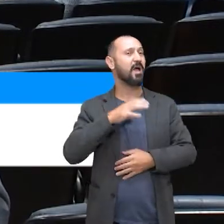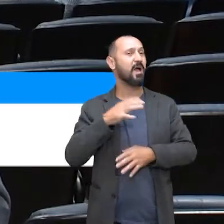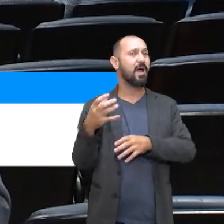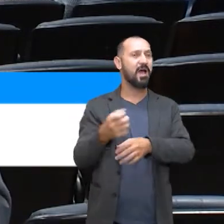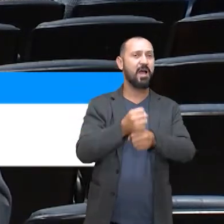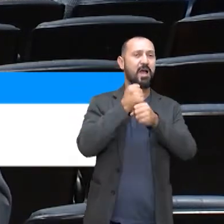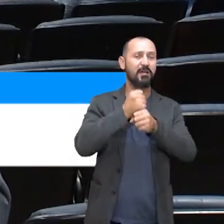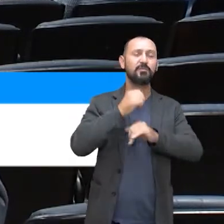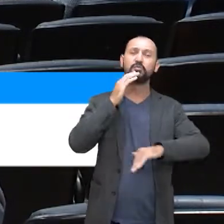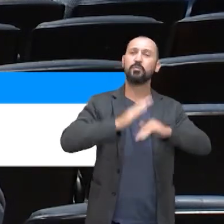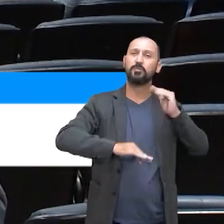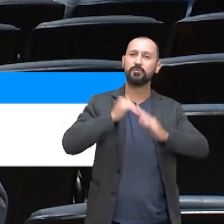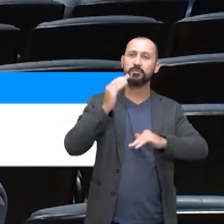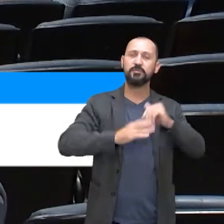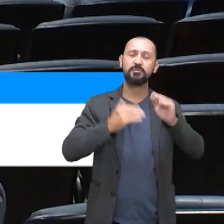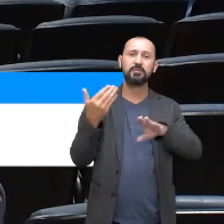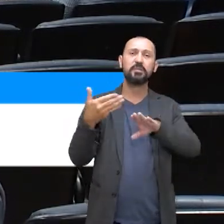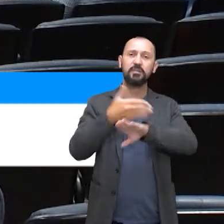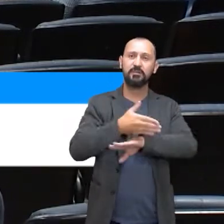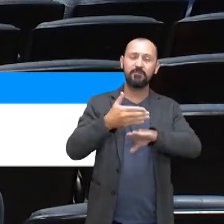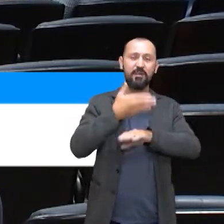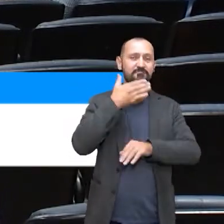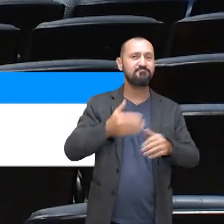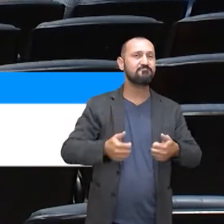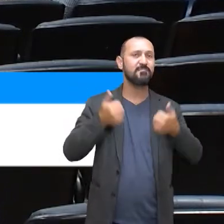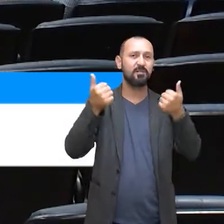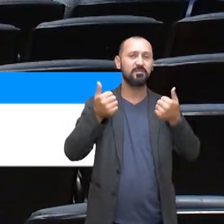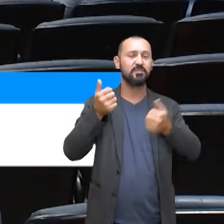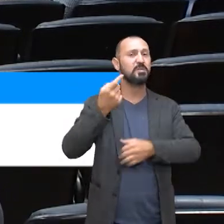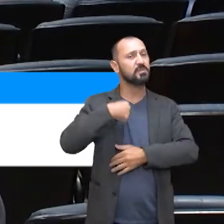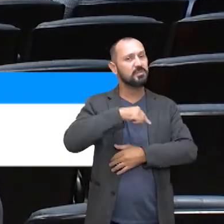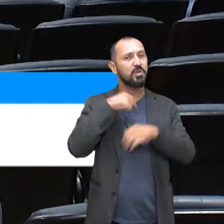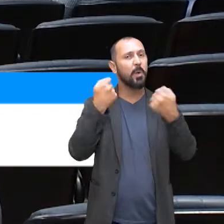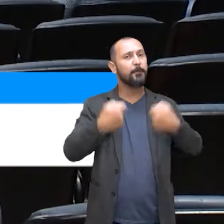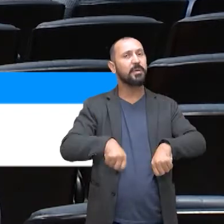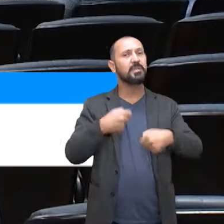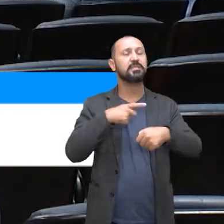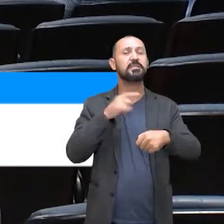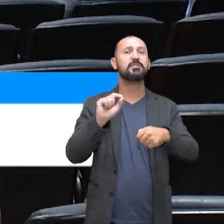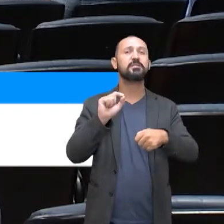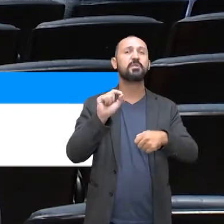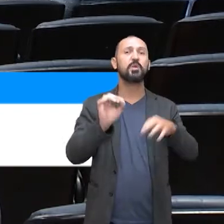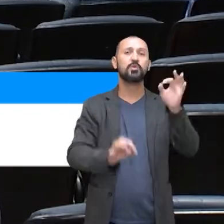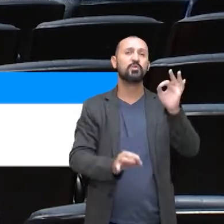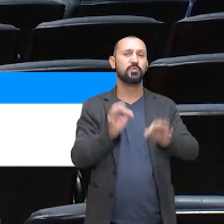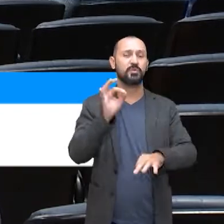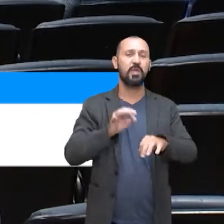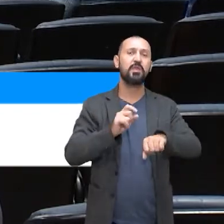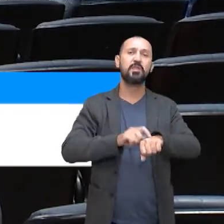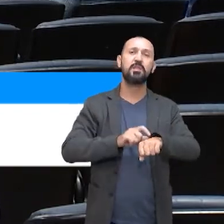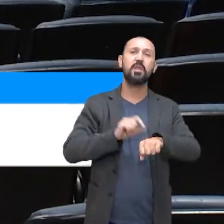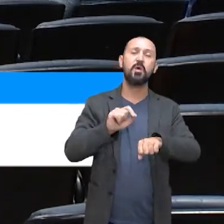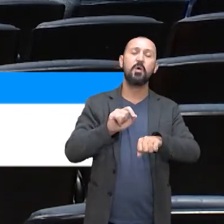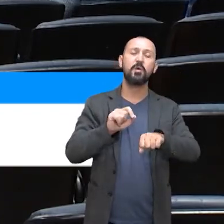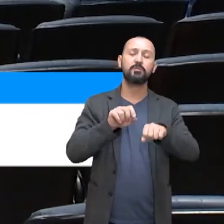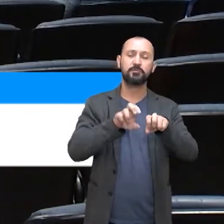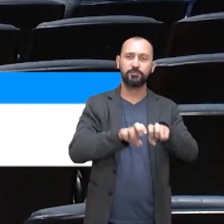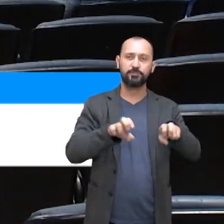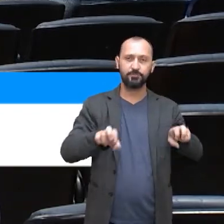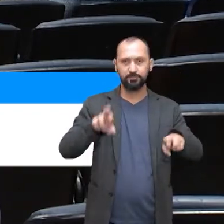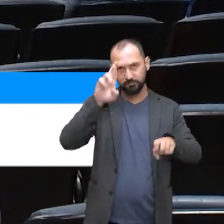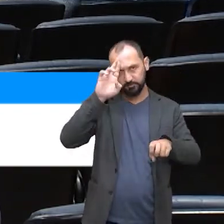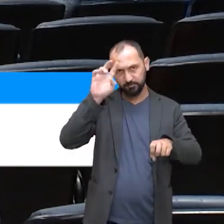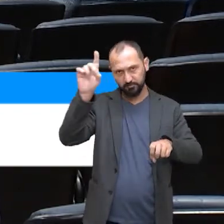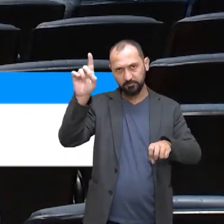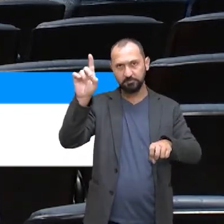confiança, melhora a autoestima dos profissionais que frequentam essa casa e a gente tem que fazer justiça ao trabalho da